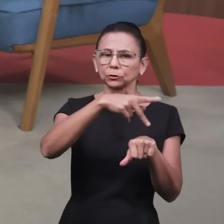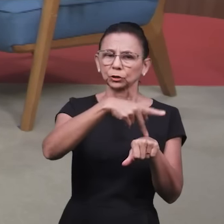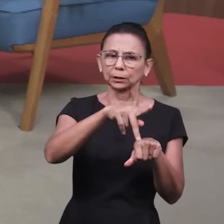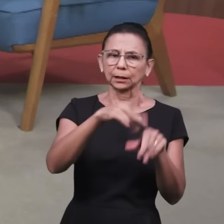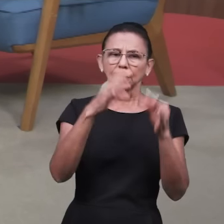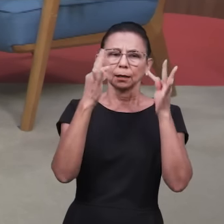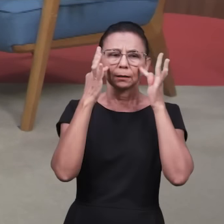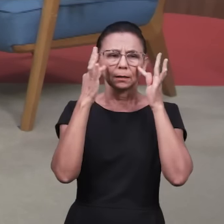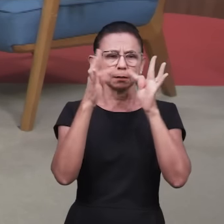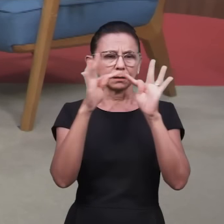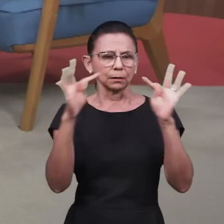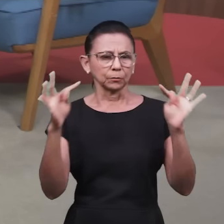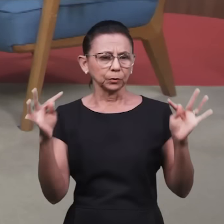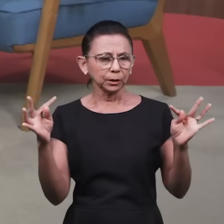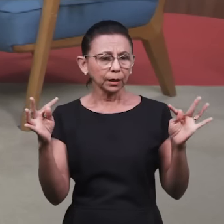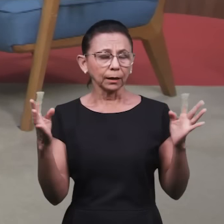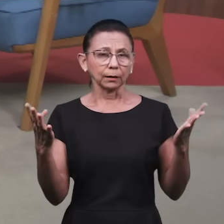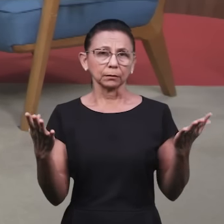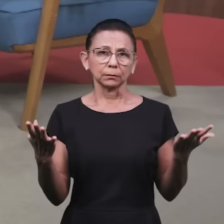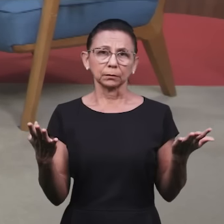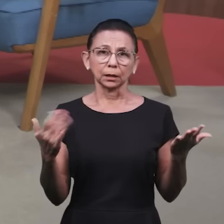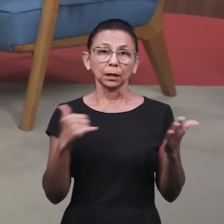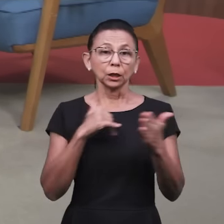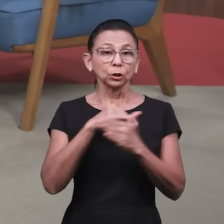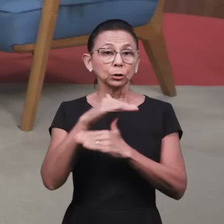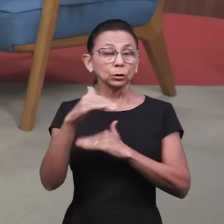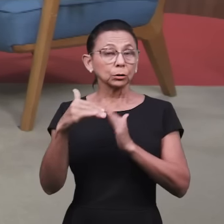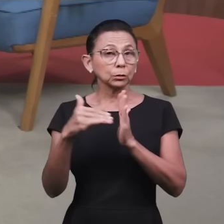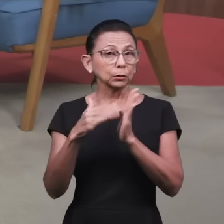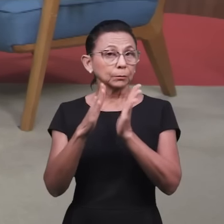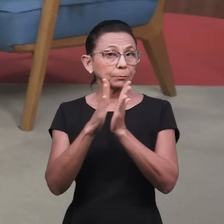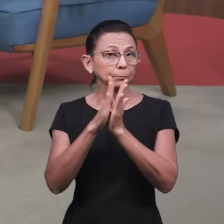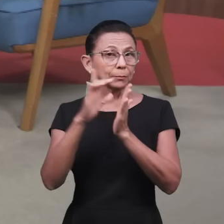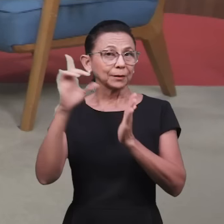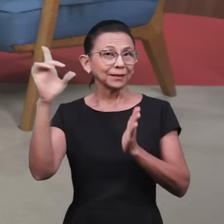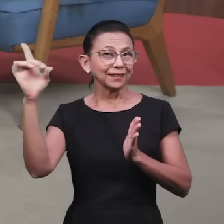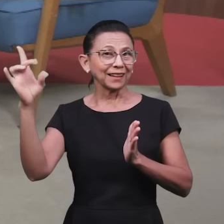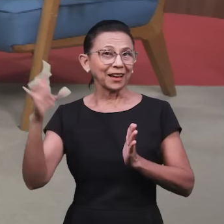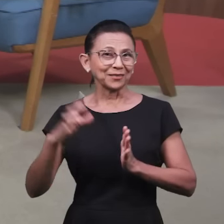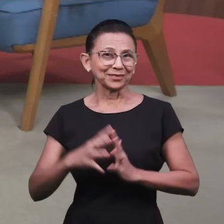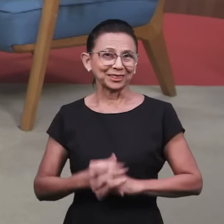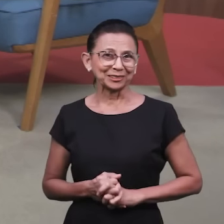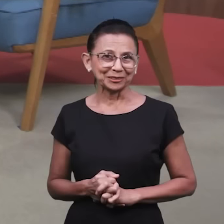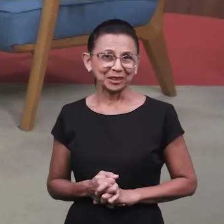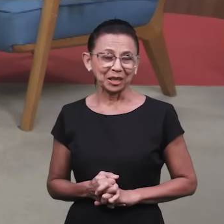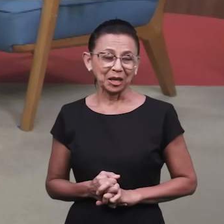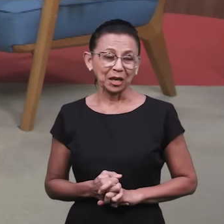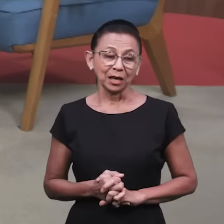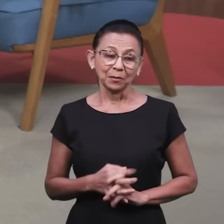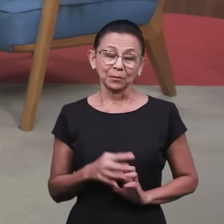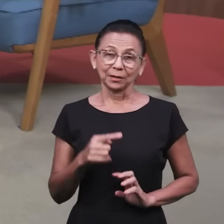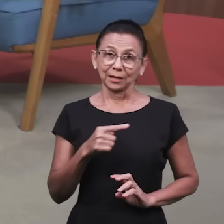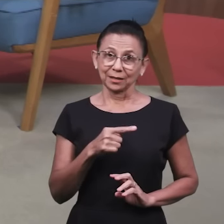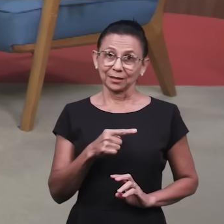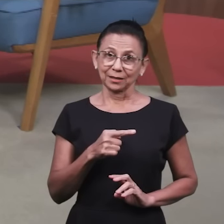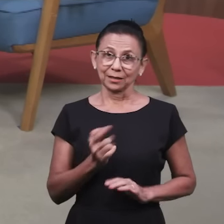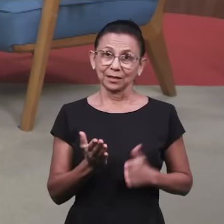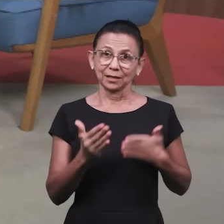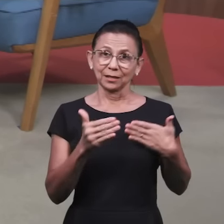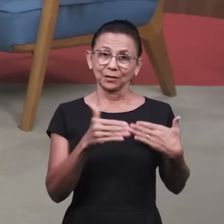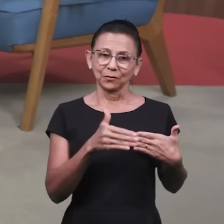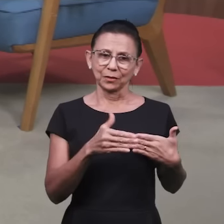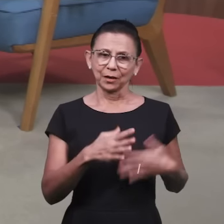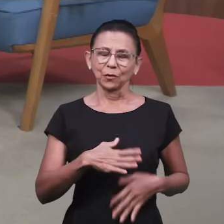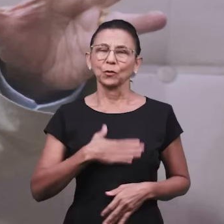seja, a plenitude da palavra de Deus. A igreja infiel gosta de um Deus